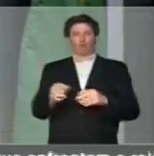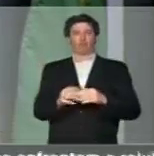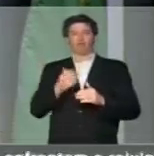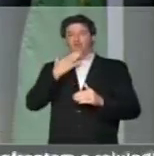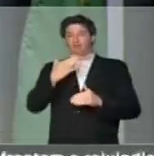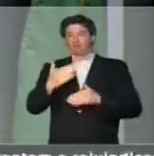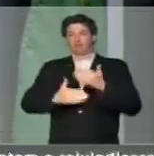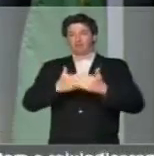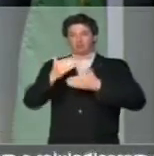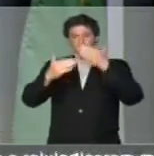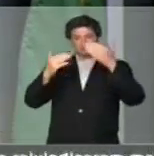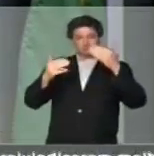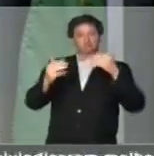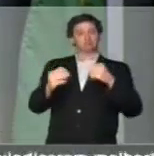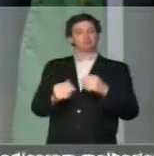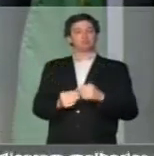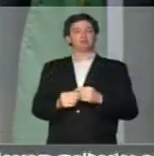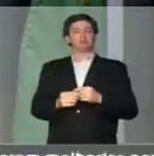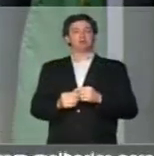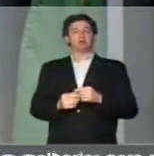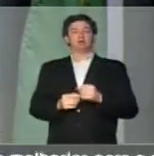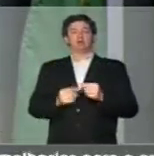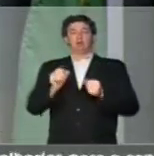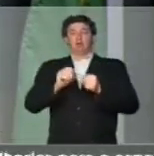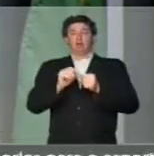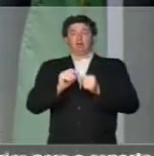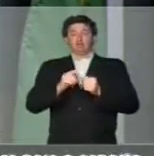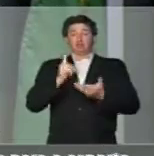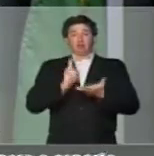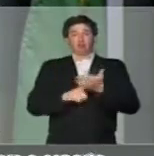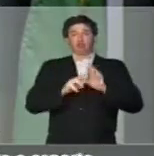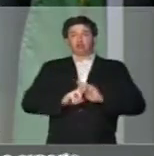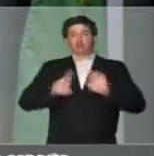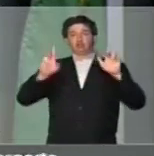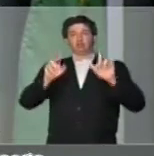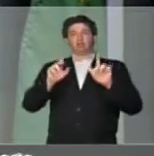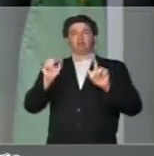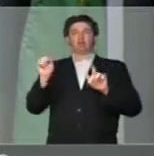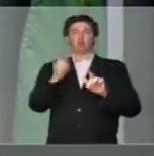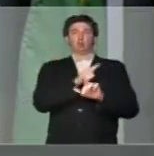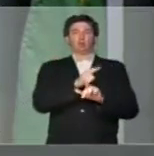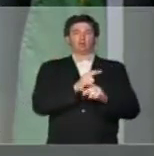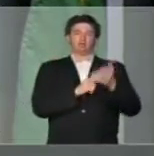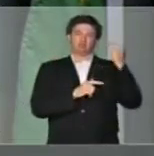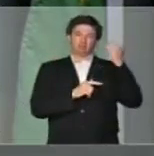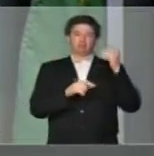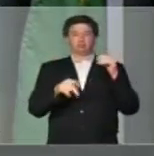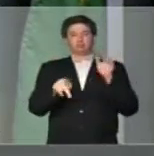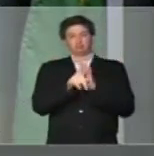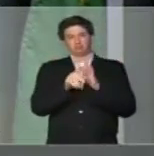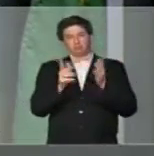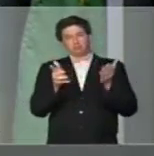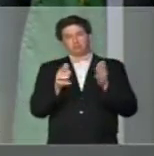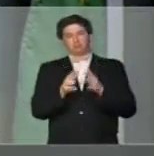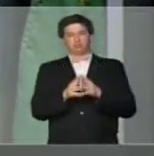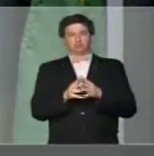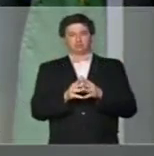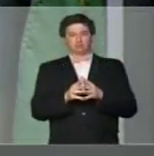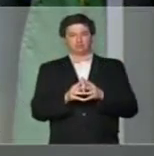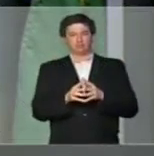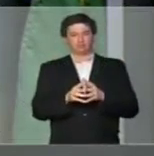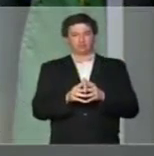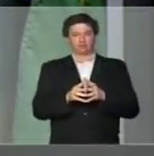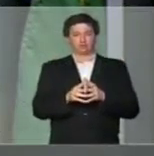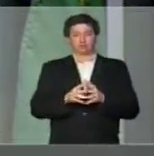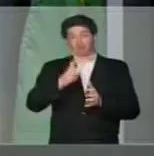o desenvolvimento, trazendo uma outra agenda que não aquela agenda característica dos